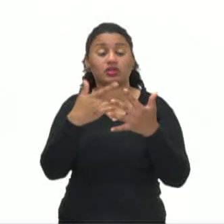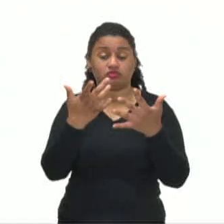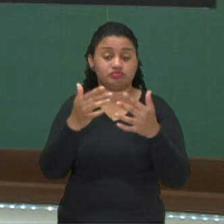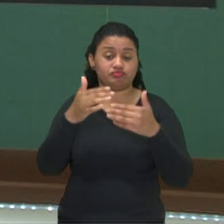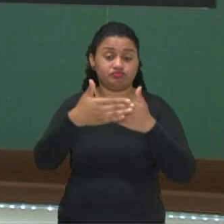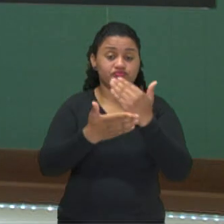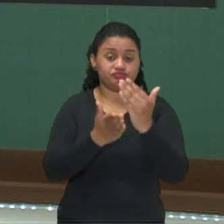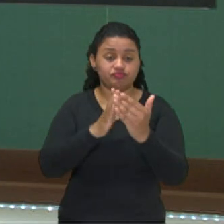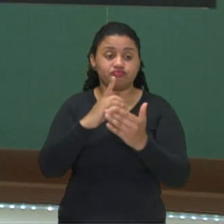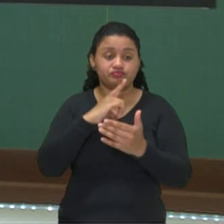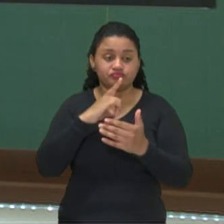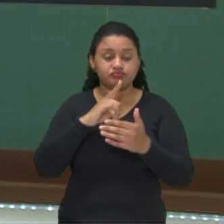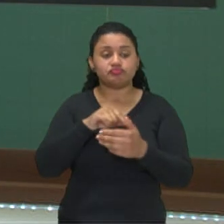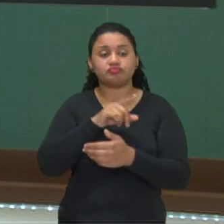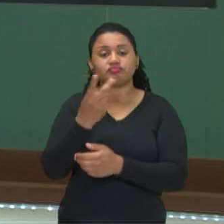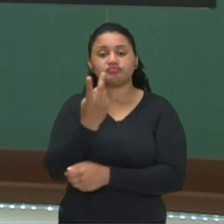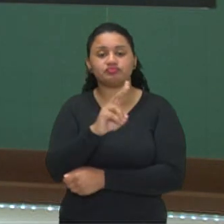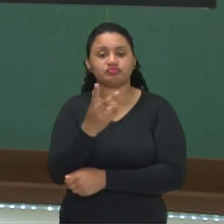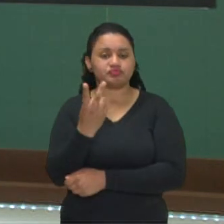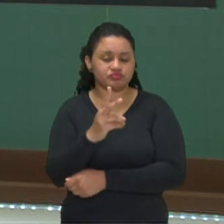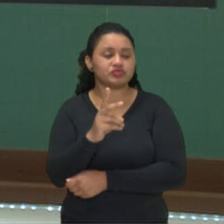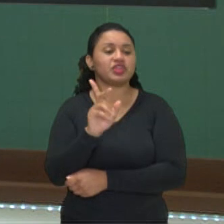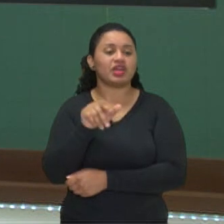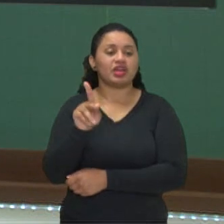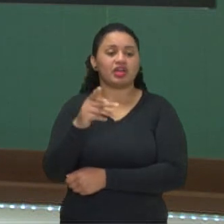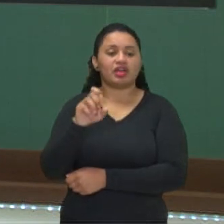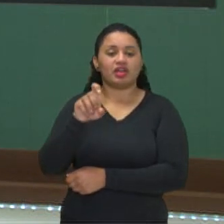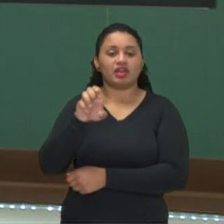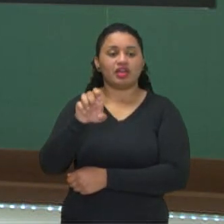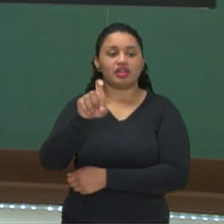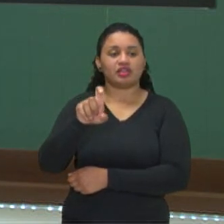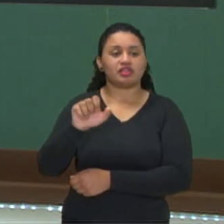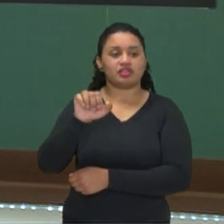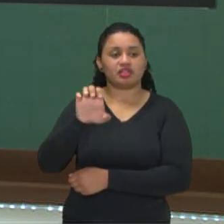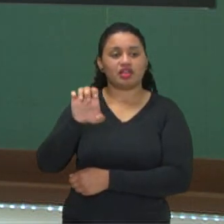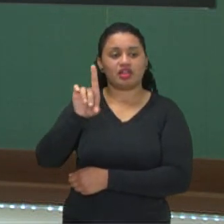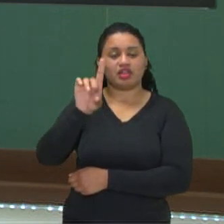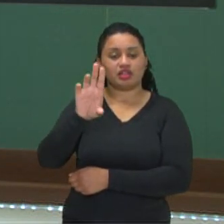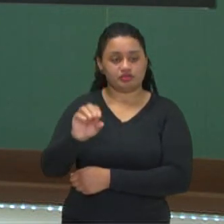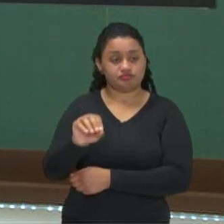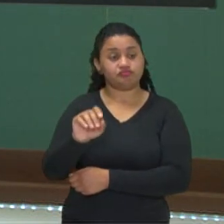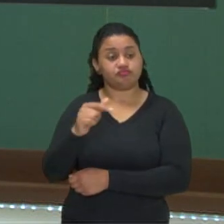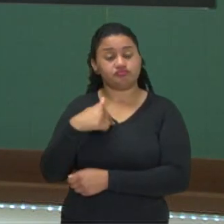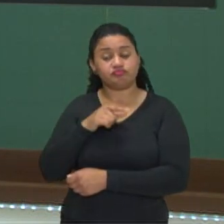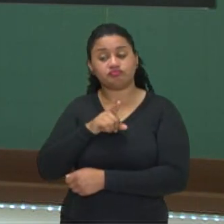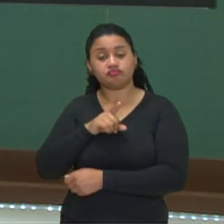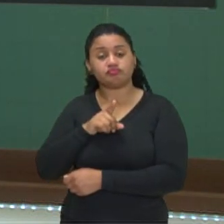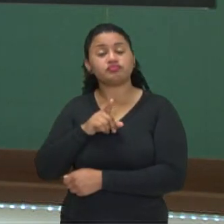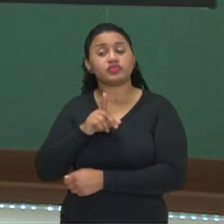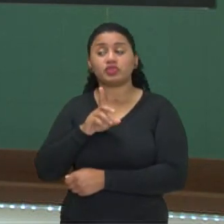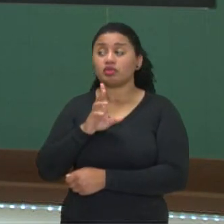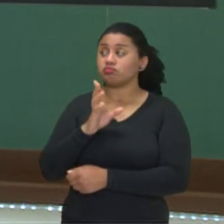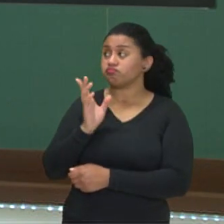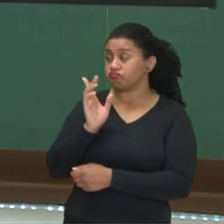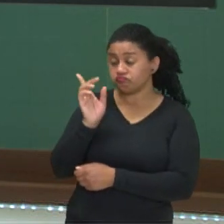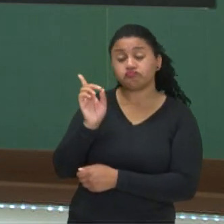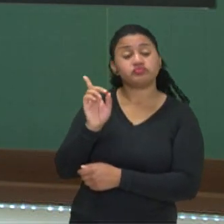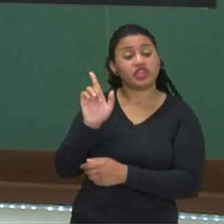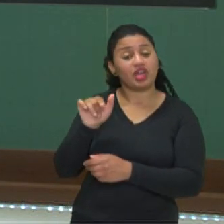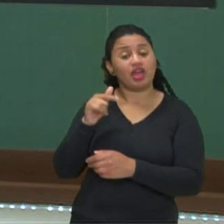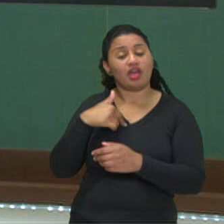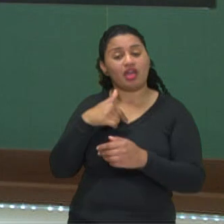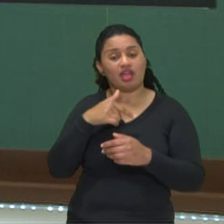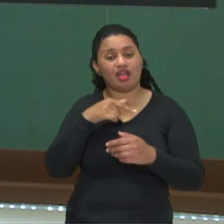icosaedros. Aqui eu tenho dois hexaedros. Esse daqui é o nosso hexaedro regular, que todos